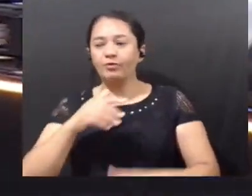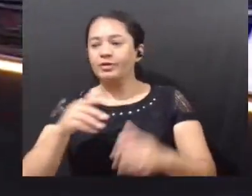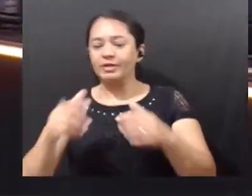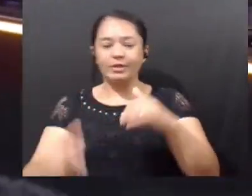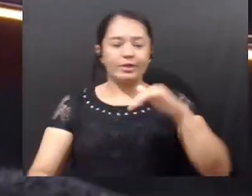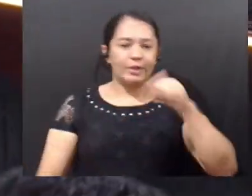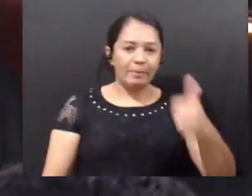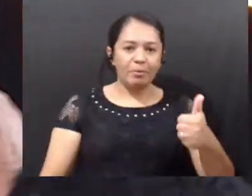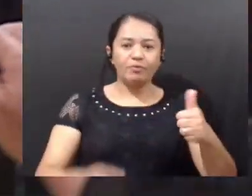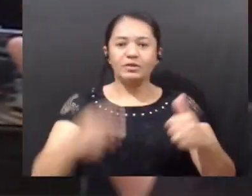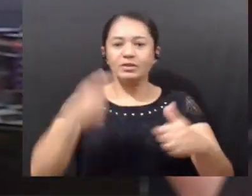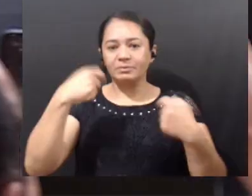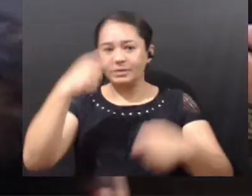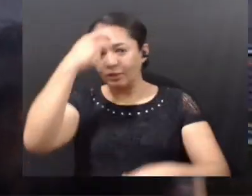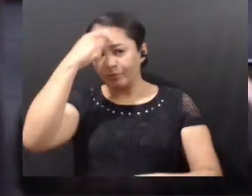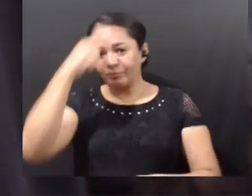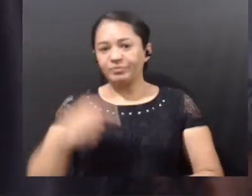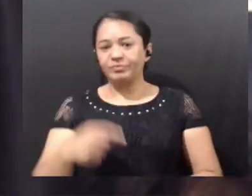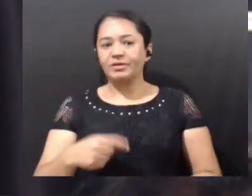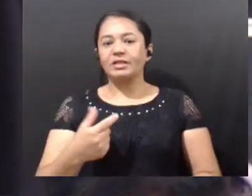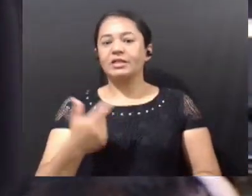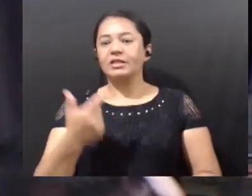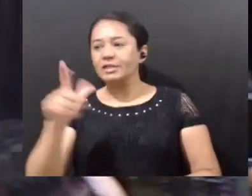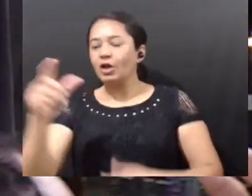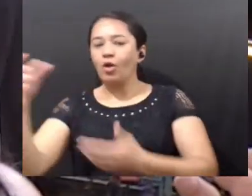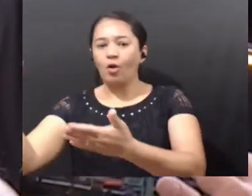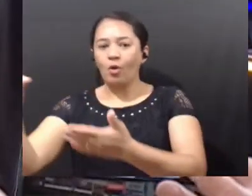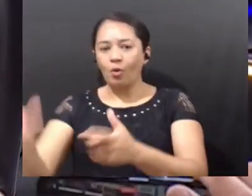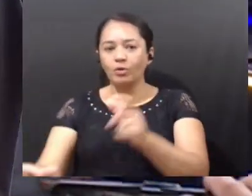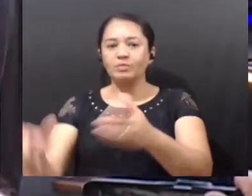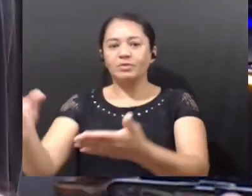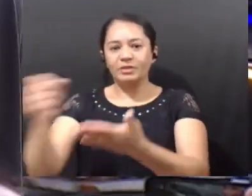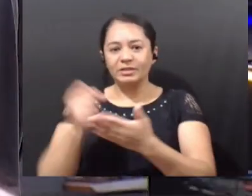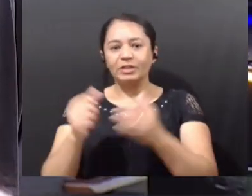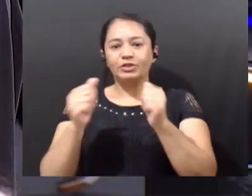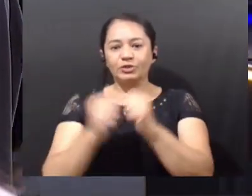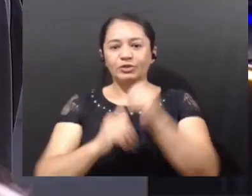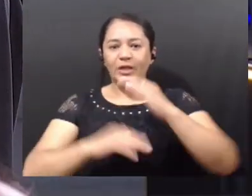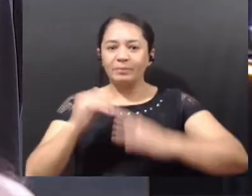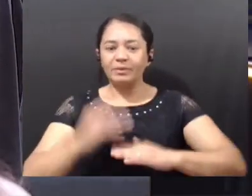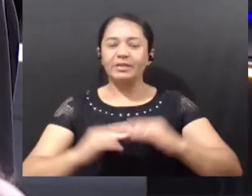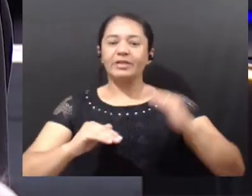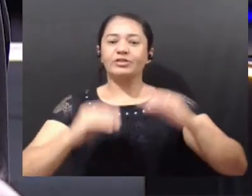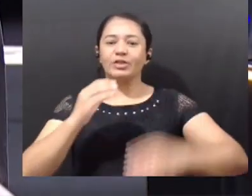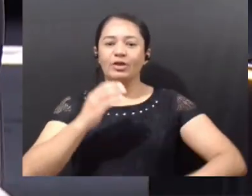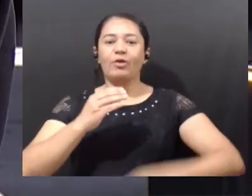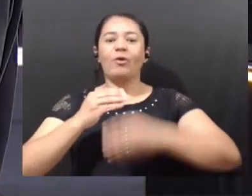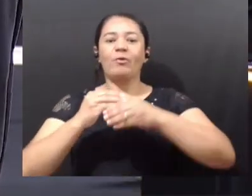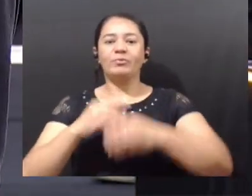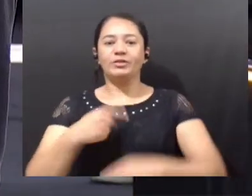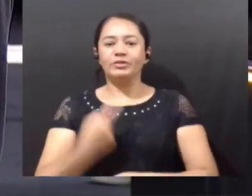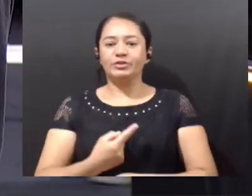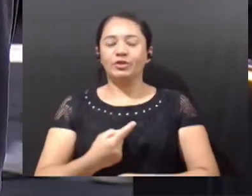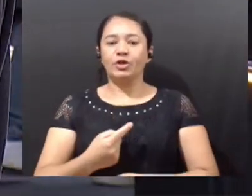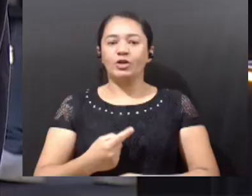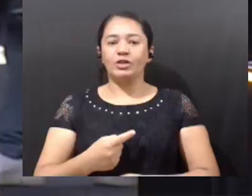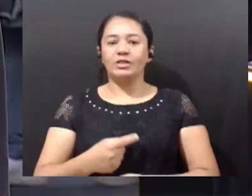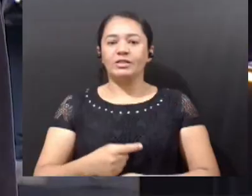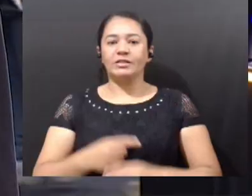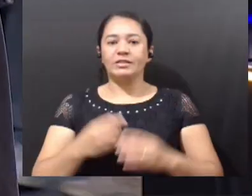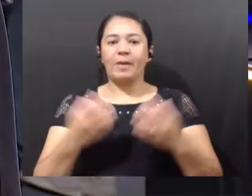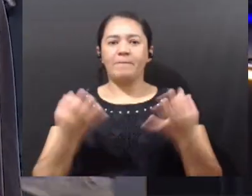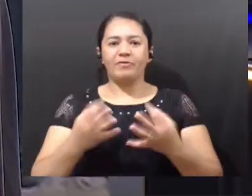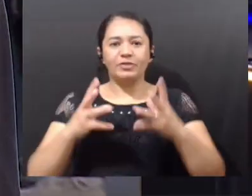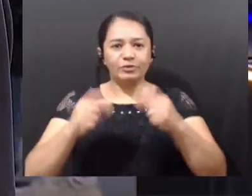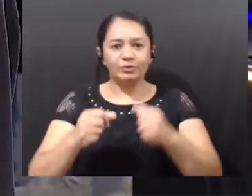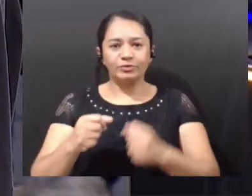gente traz outras pessoas que têm as habilidades complementares dentro daquilo. A gente tem que entender que a gente nunca vai ser excelente em algo que a gente não tem uma facilidade